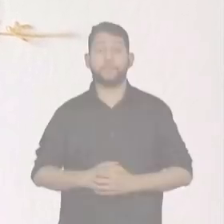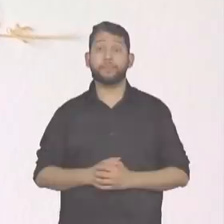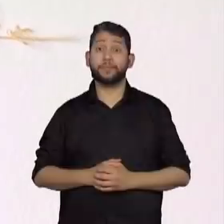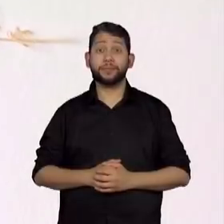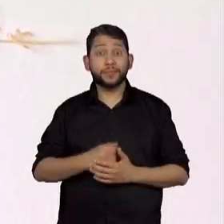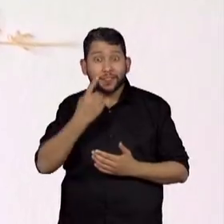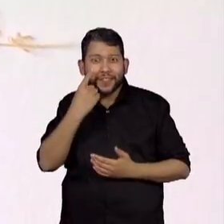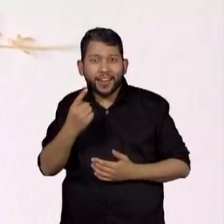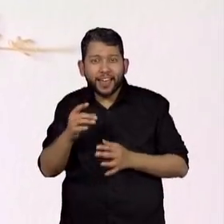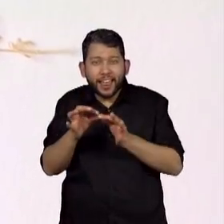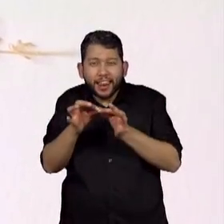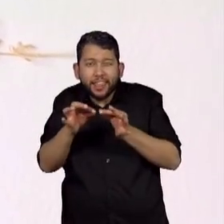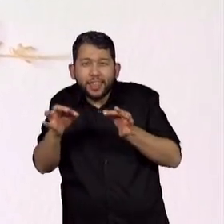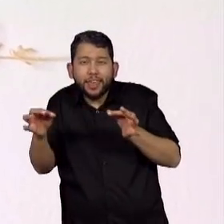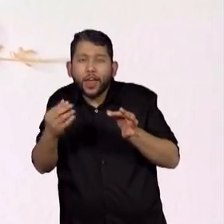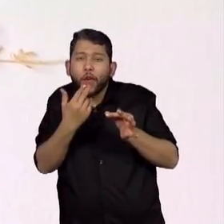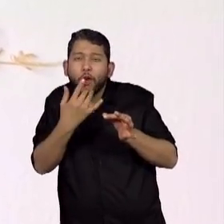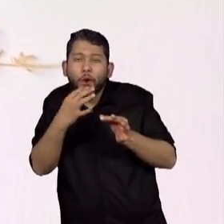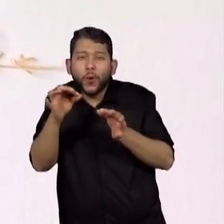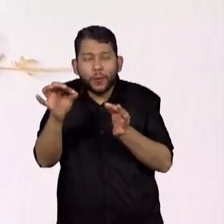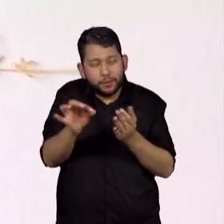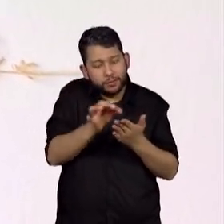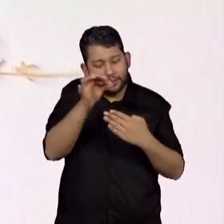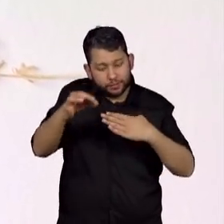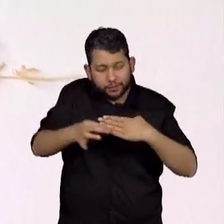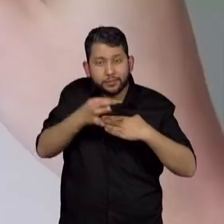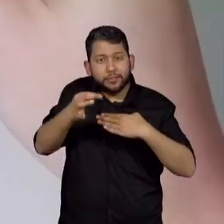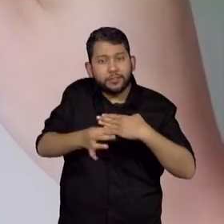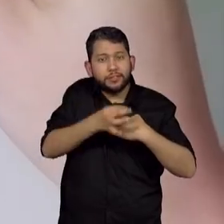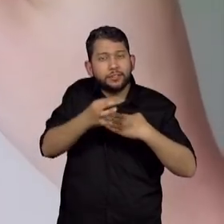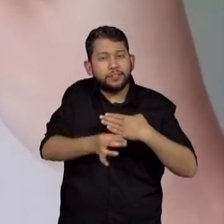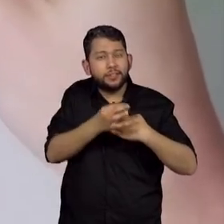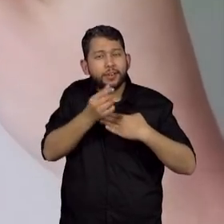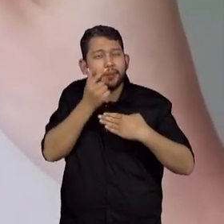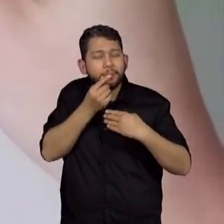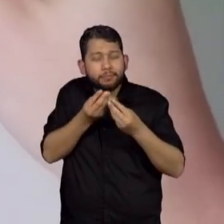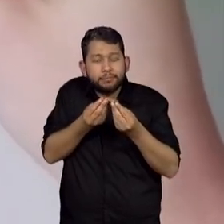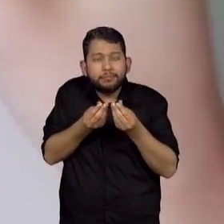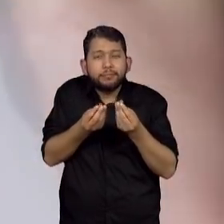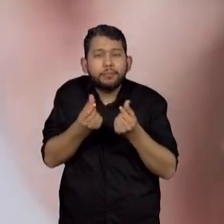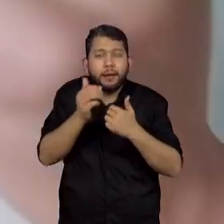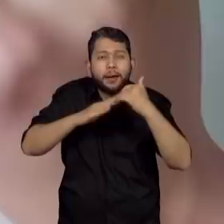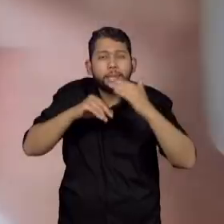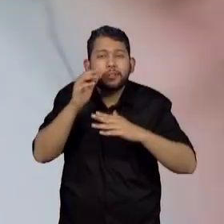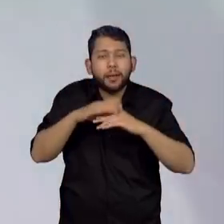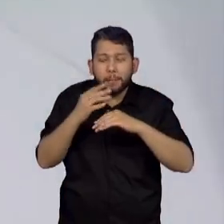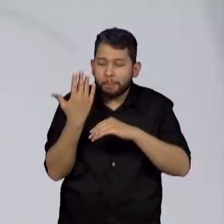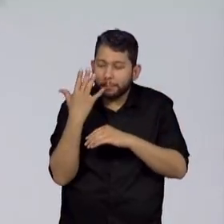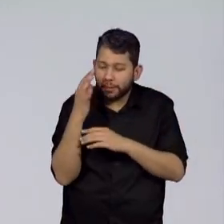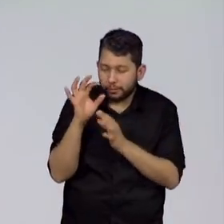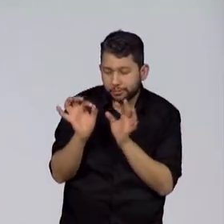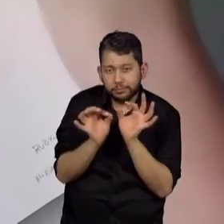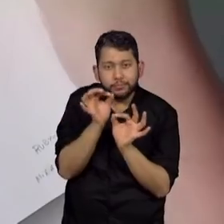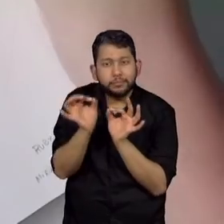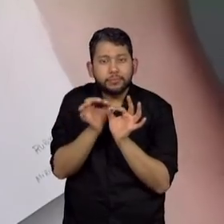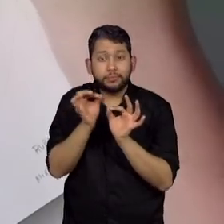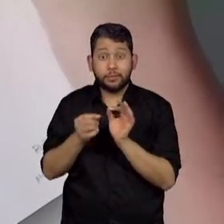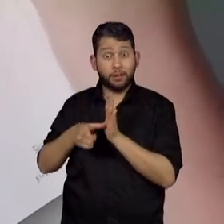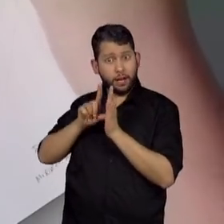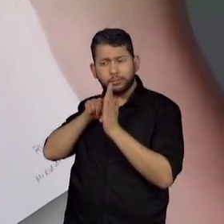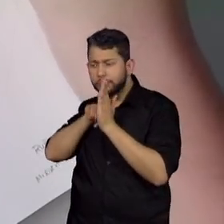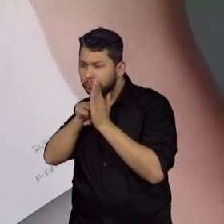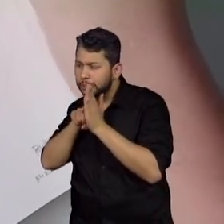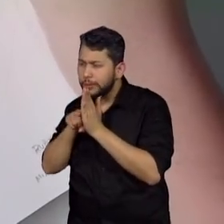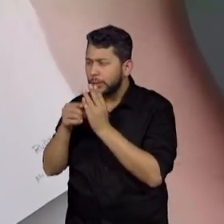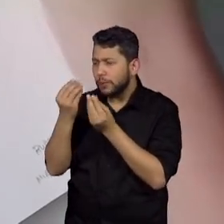Linhas coloridas sobre folhas secas, sensibilidade, habilidade manual, pesquisas sobre